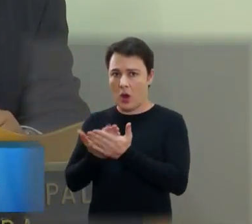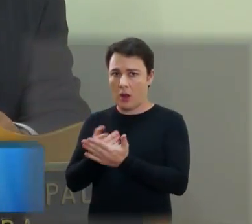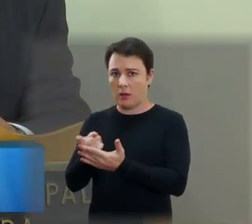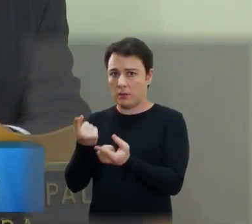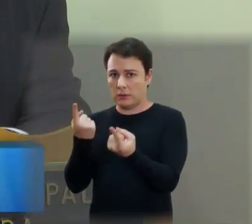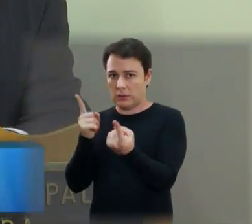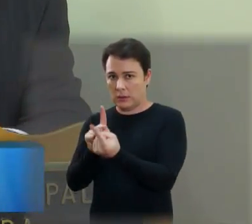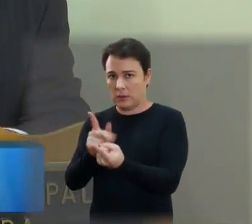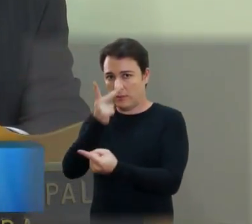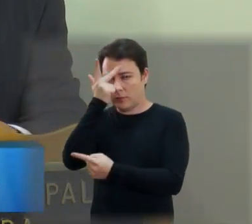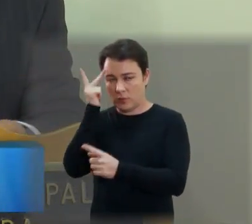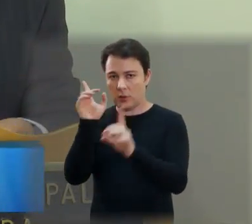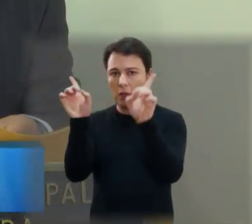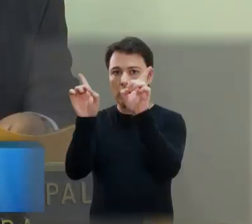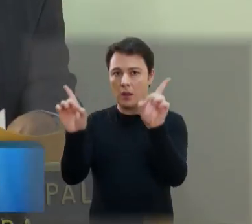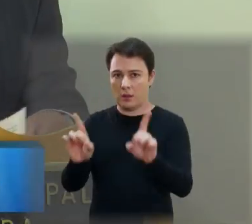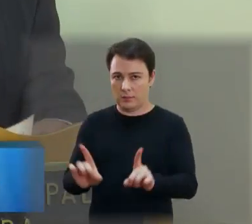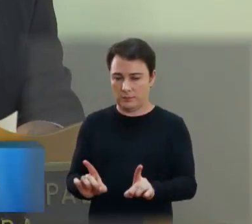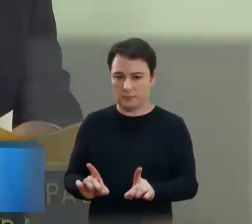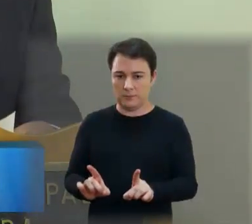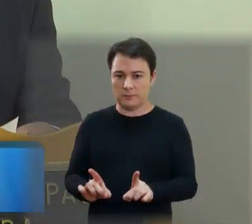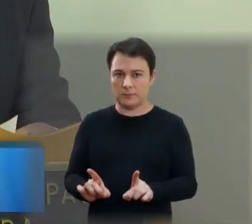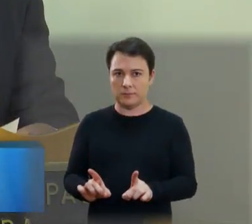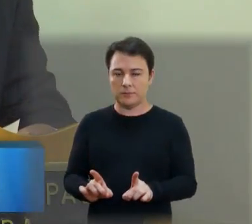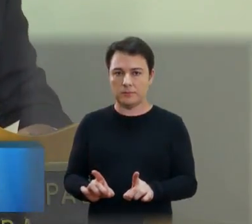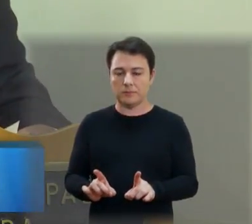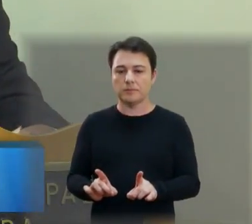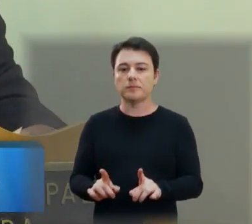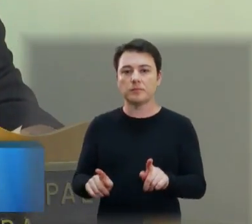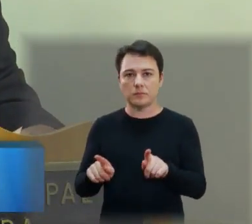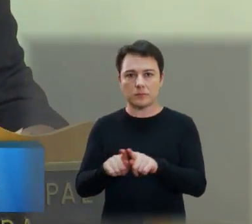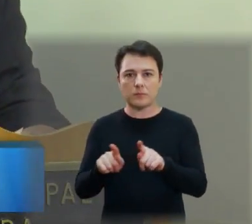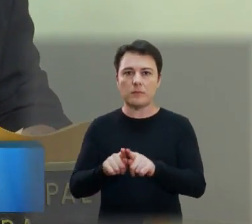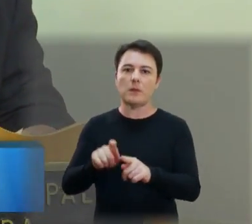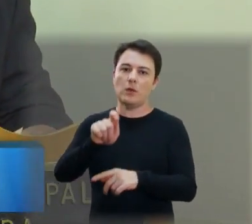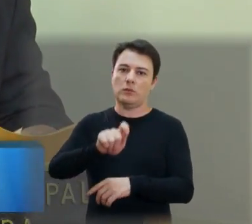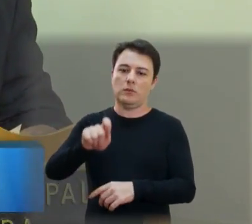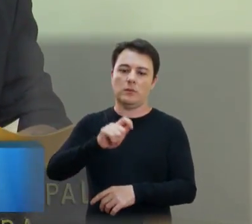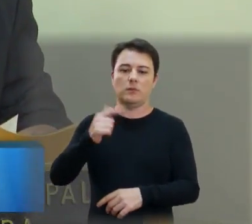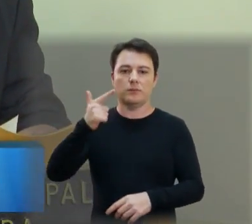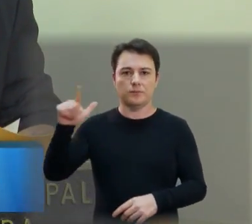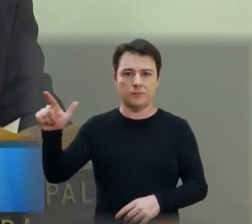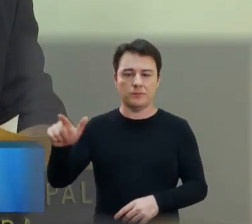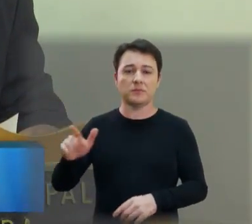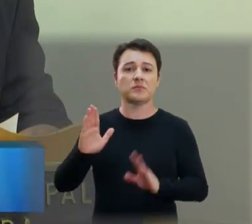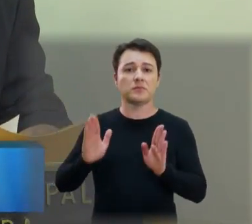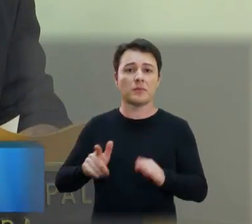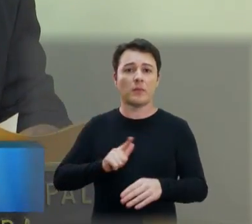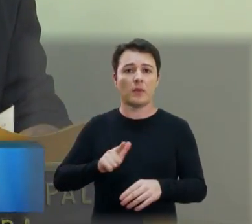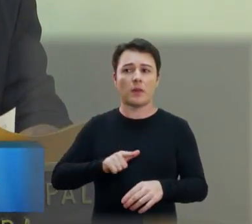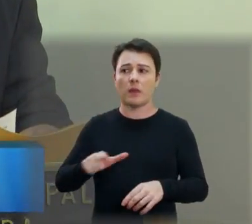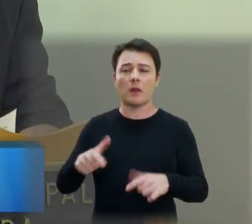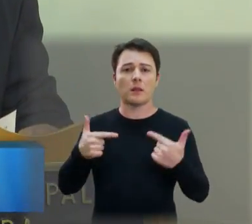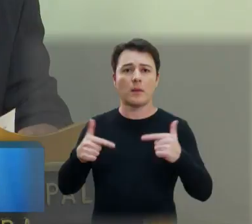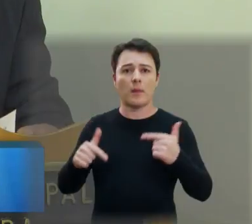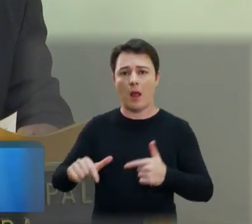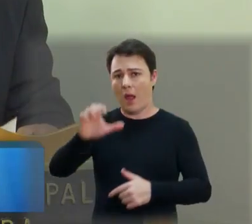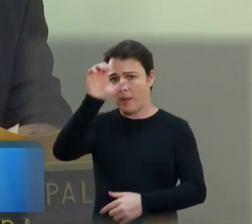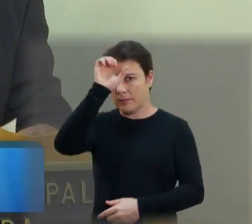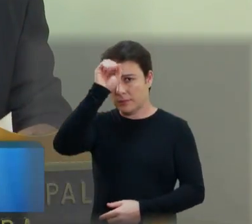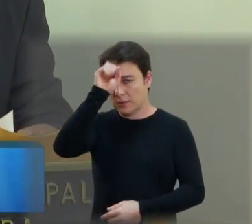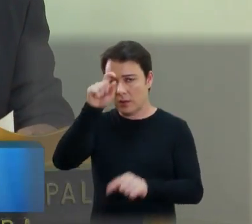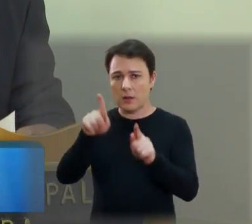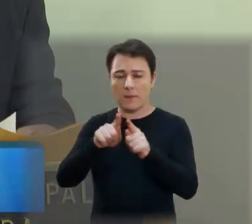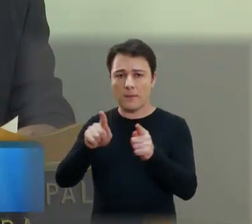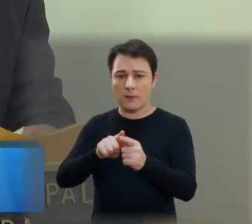pessoas com deficiência, com deficiências e associações. É desenvolvido a aprendizagem